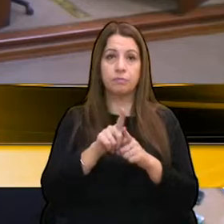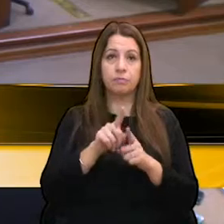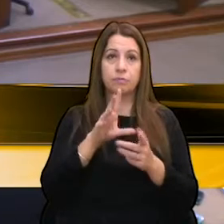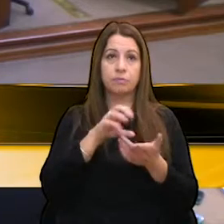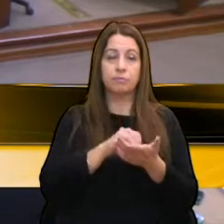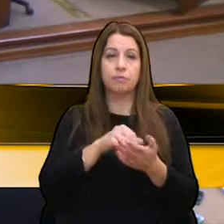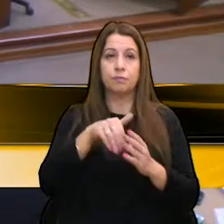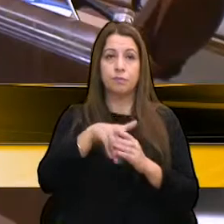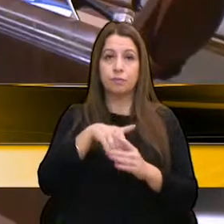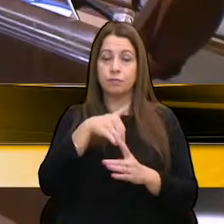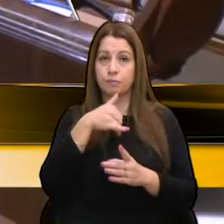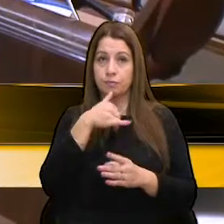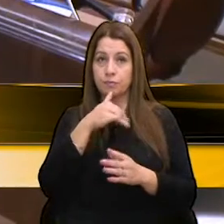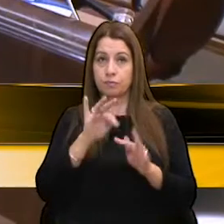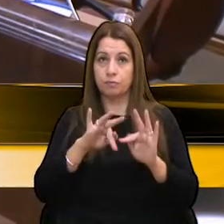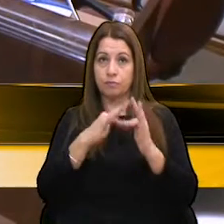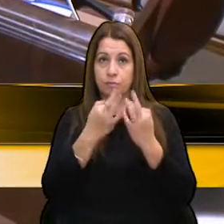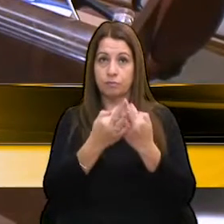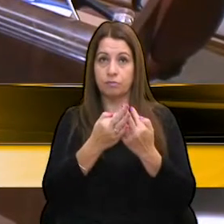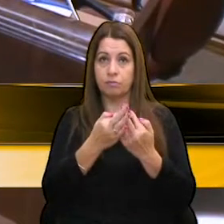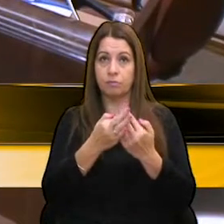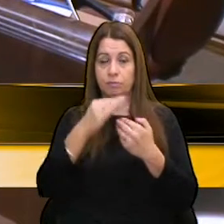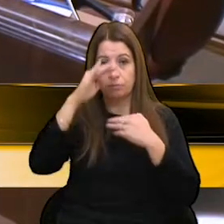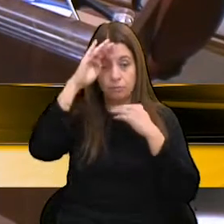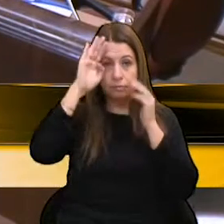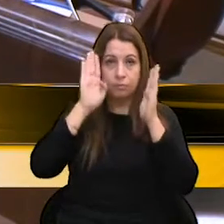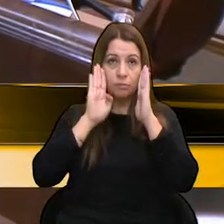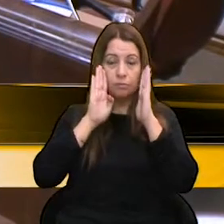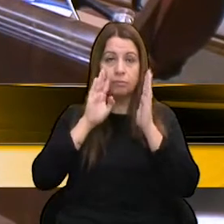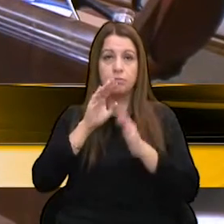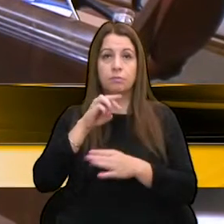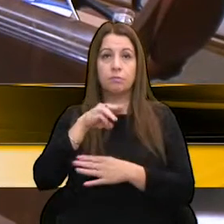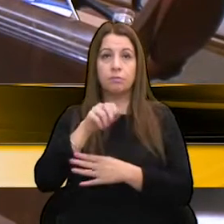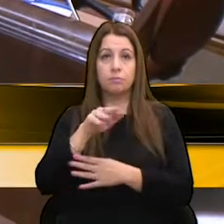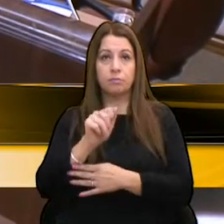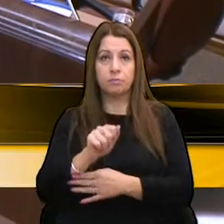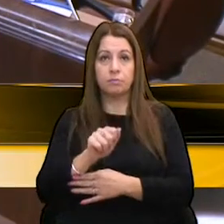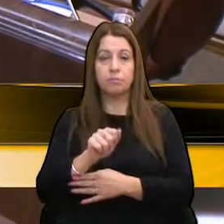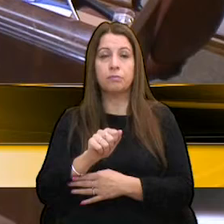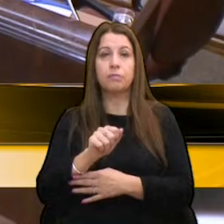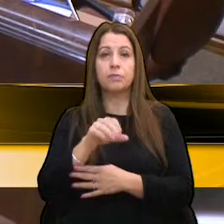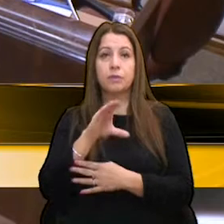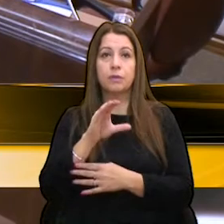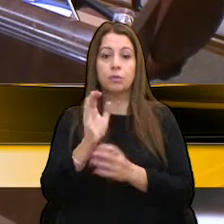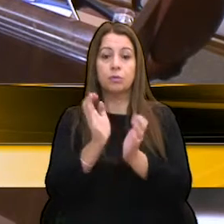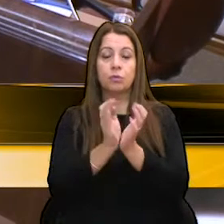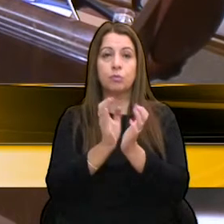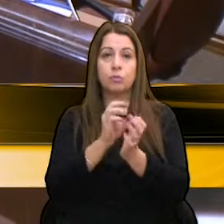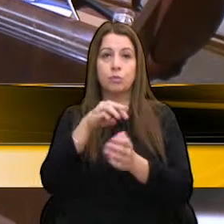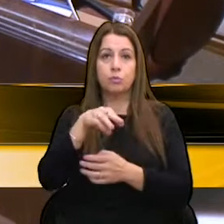de pesar aos familiares da irmã Maria Polônia Panes, da congregação das Murialdinas.